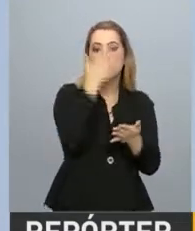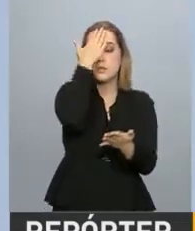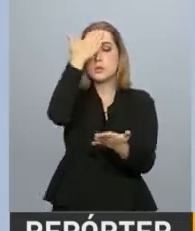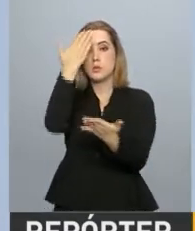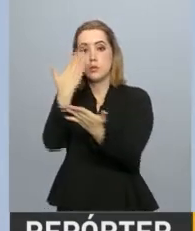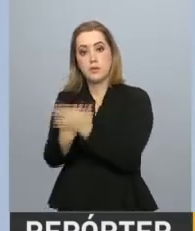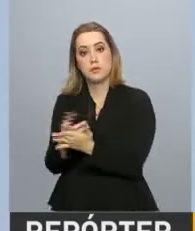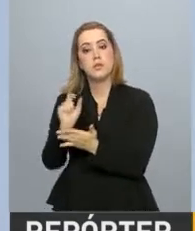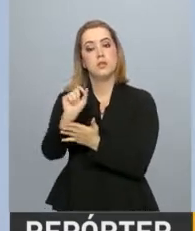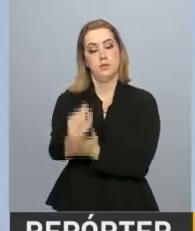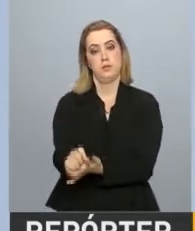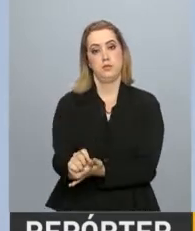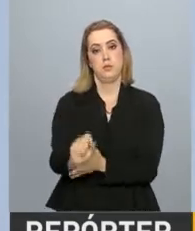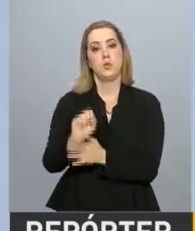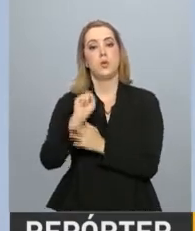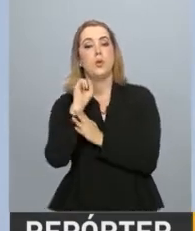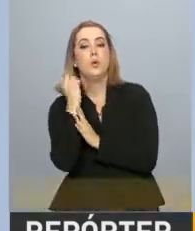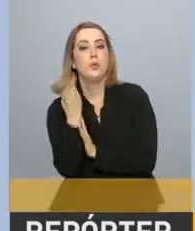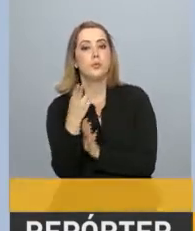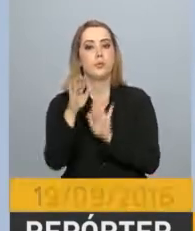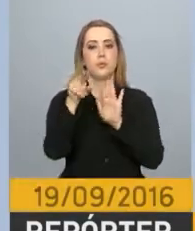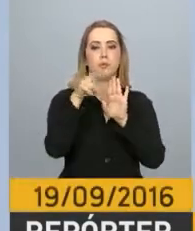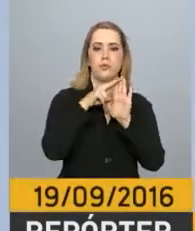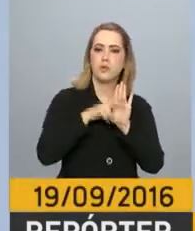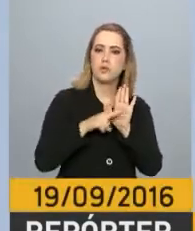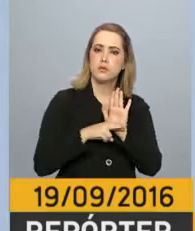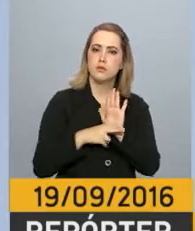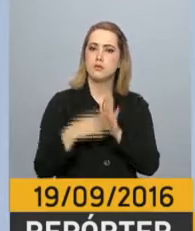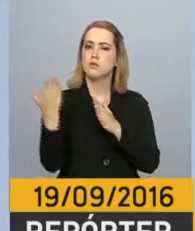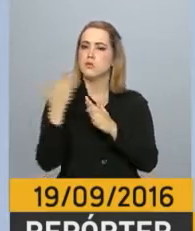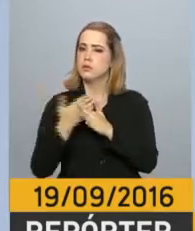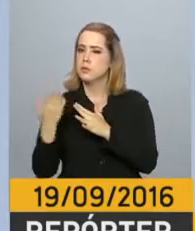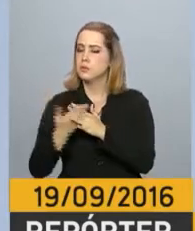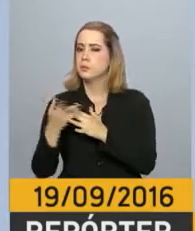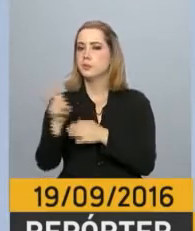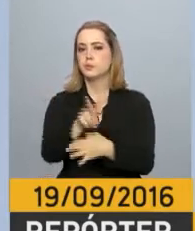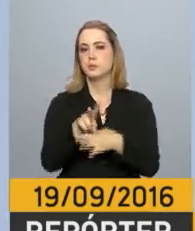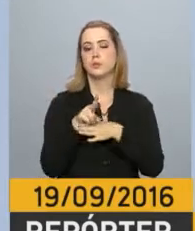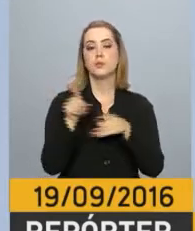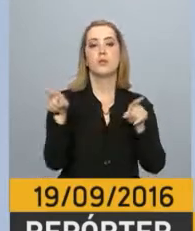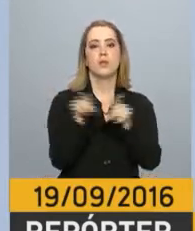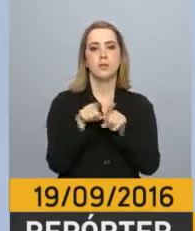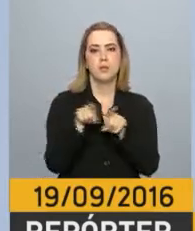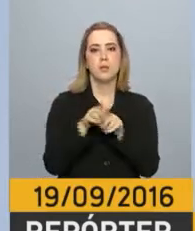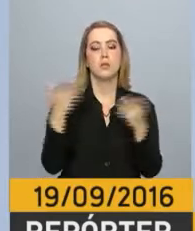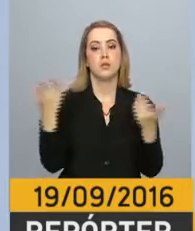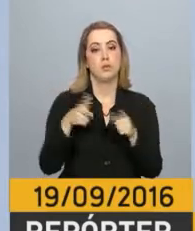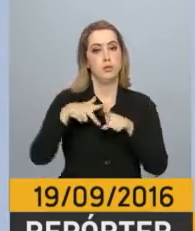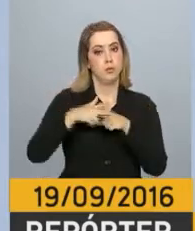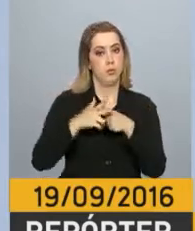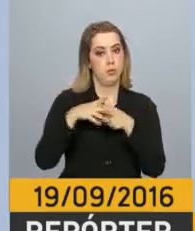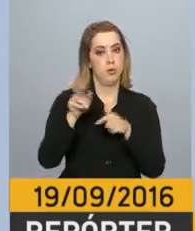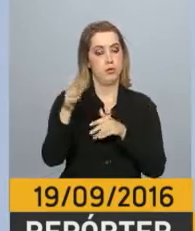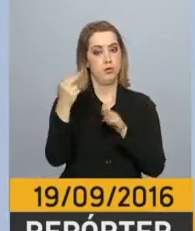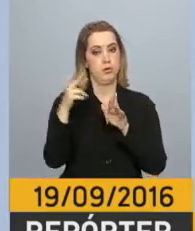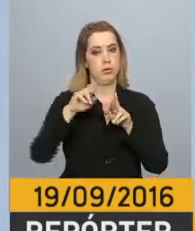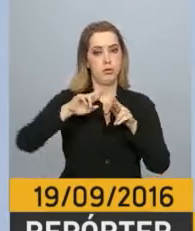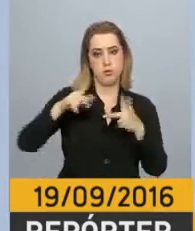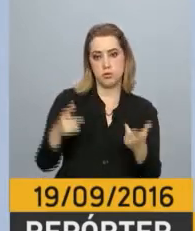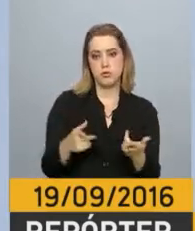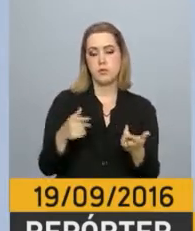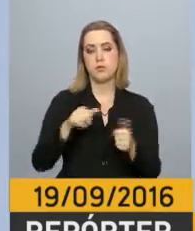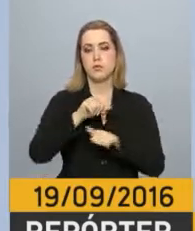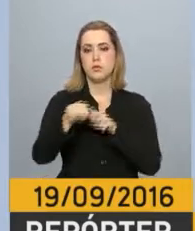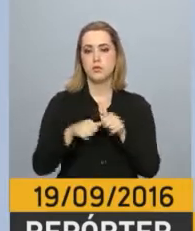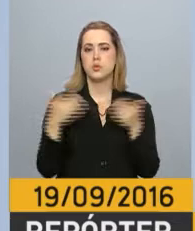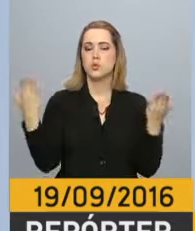confiança, as regras de financiamento, elas também estão sendo modificadas. O dia de hoje foi